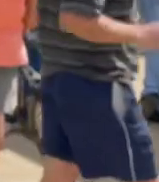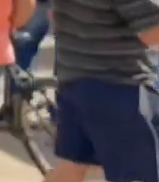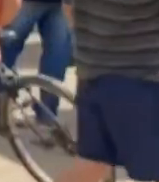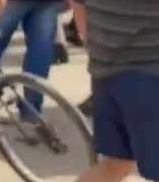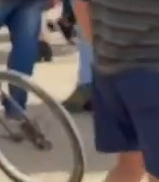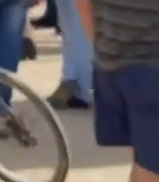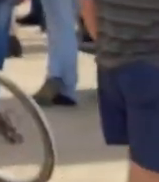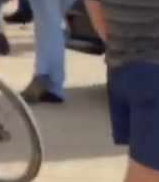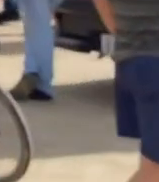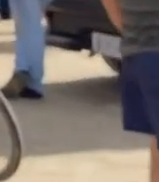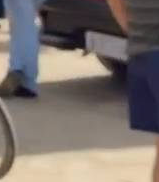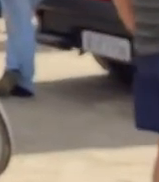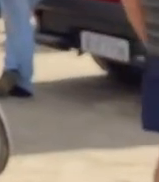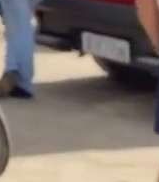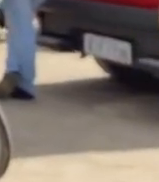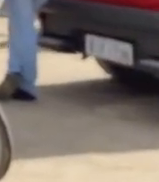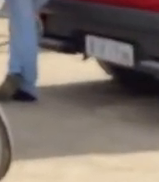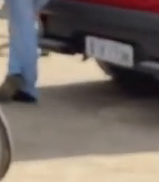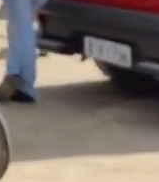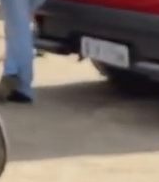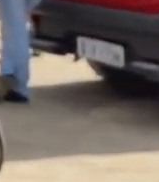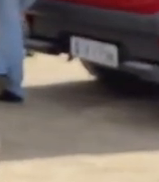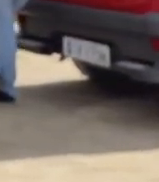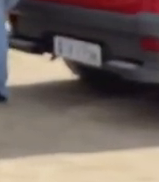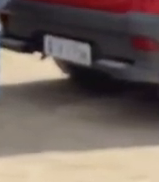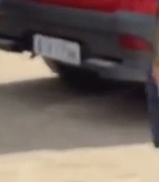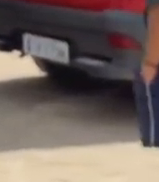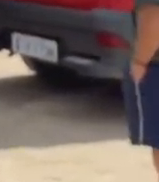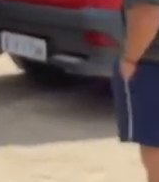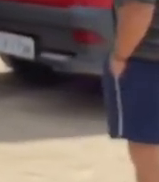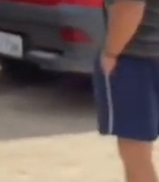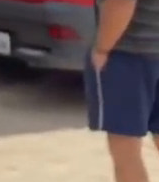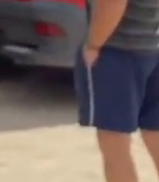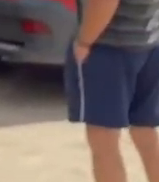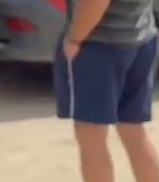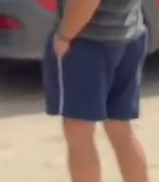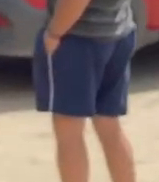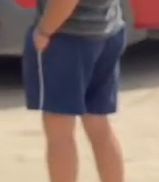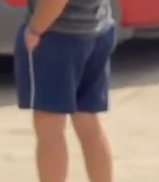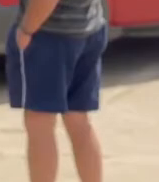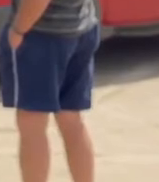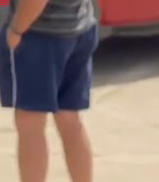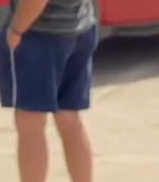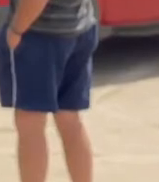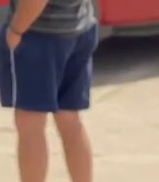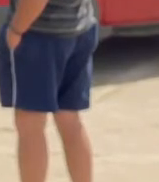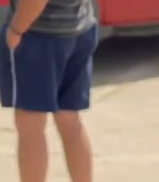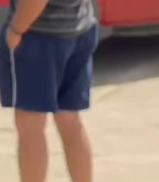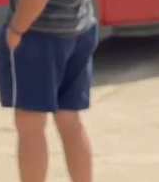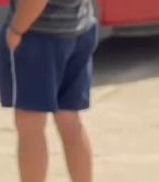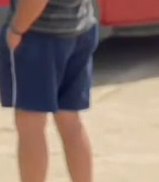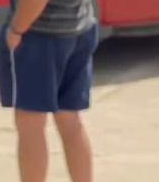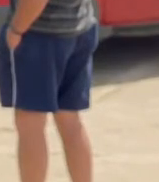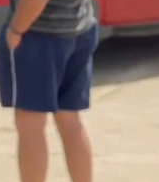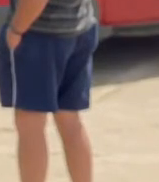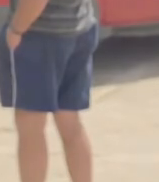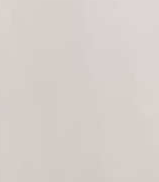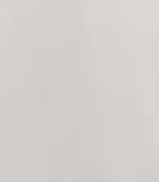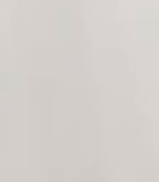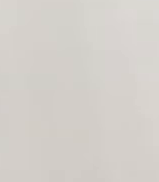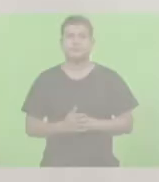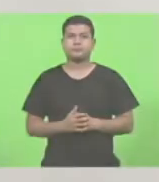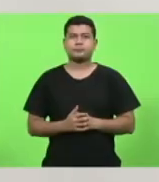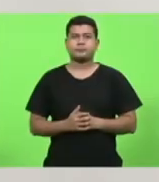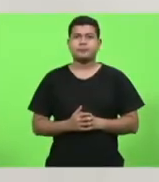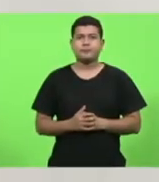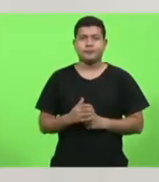veio aqui em loco, conheceu a necessidade, se sensibilizou. Nós seguimos aí para a próxima etapa. Bem, eu fiz um pequeno institucional